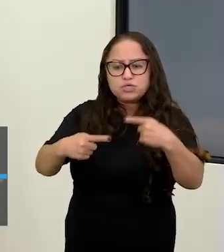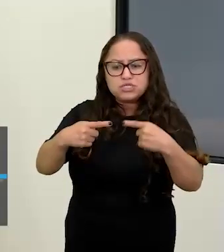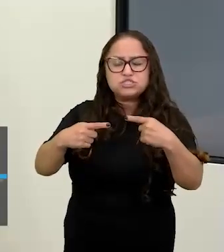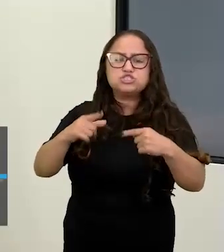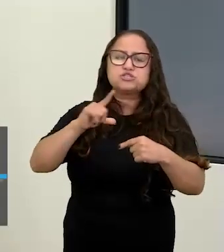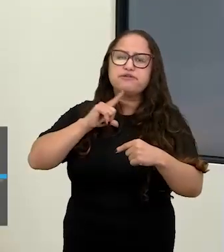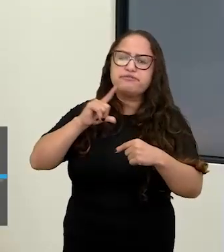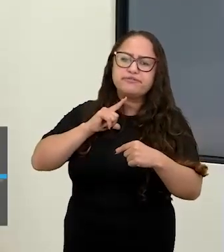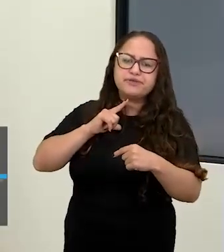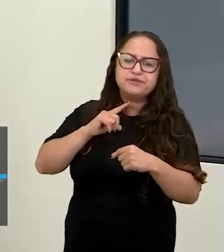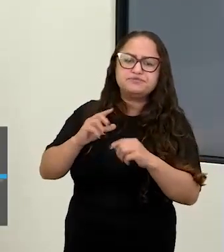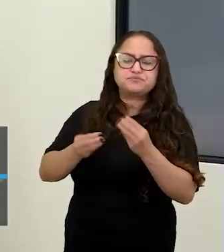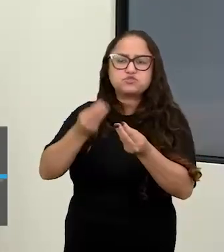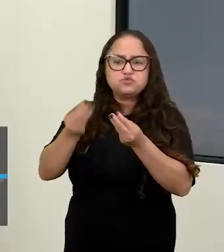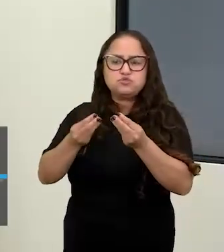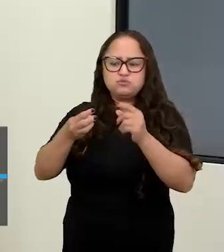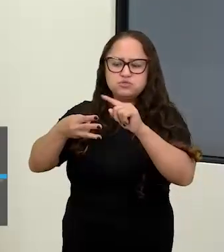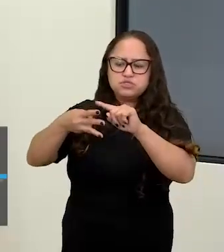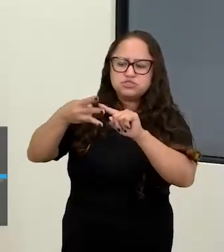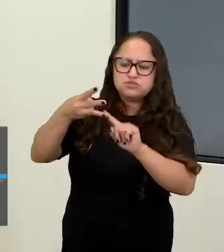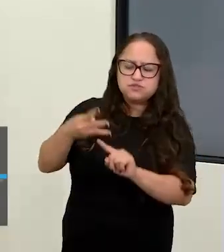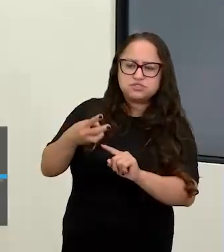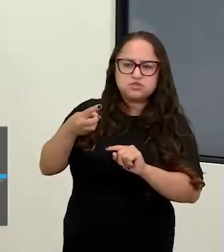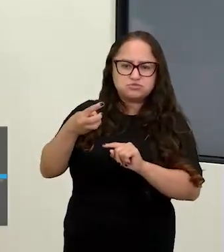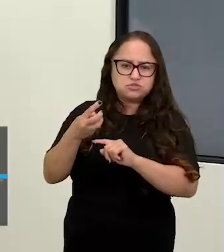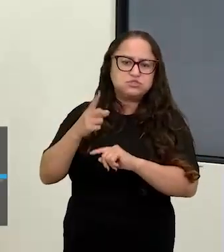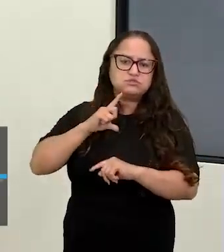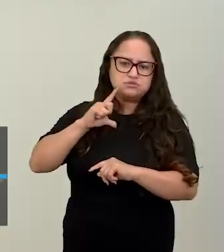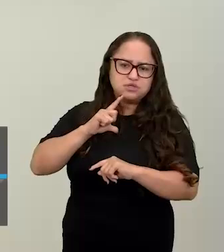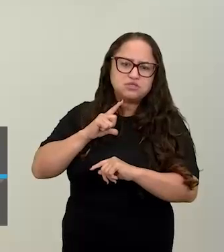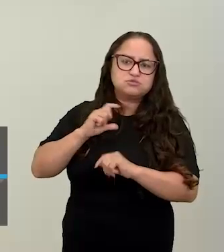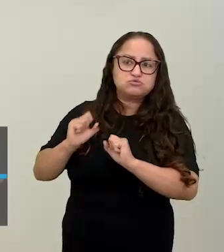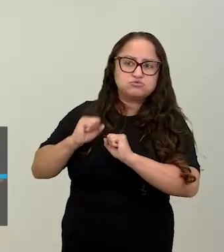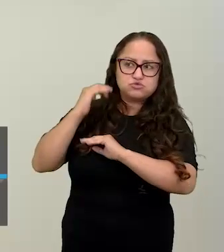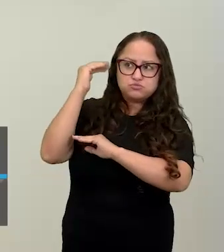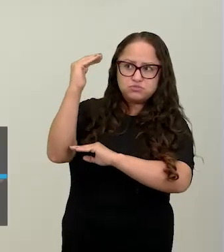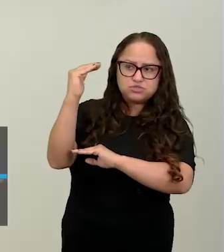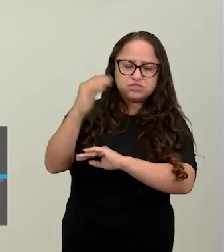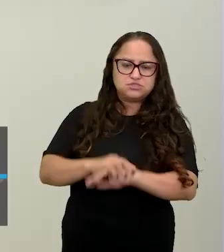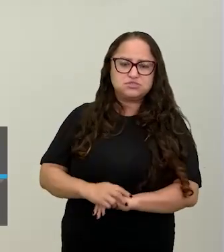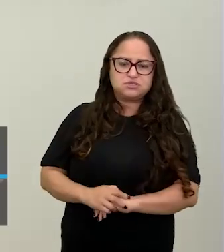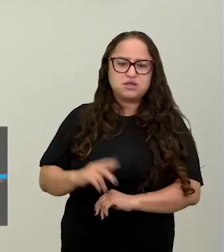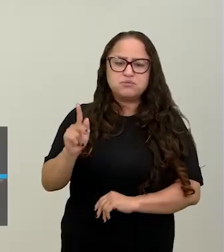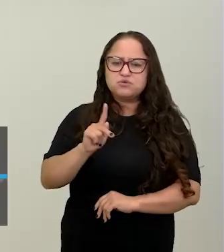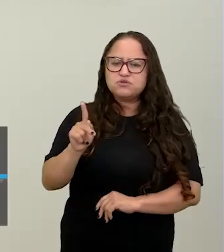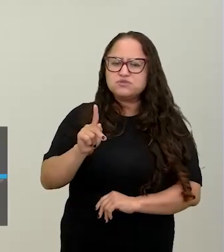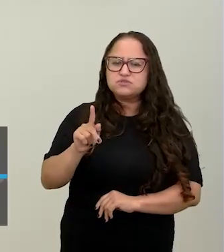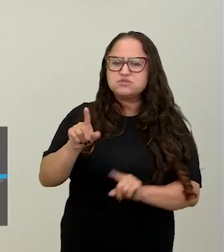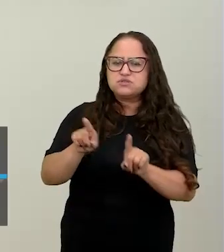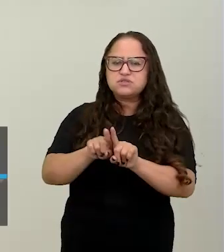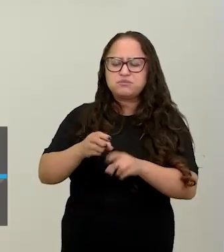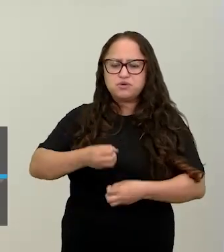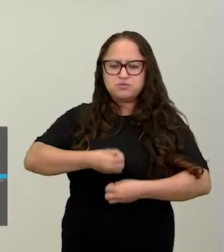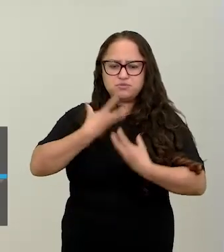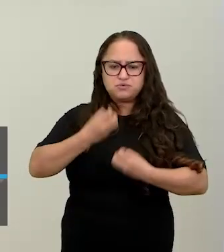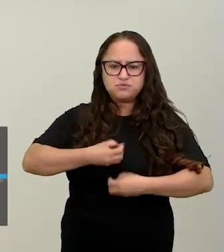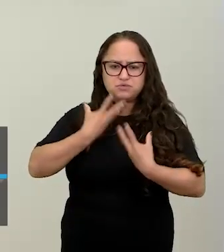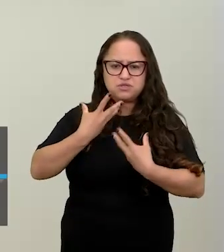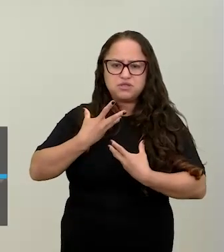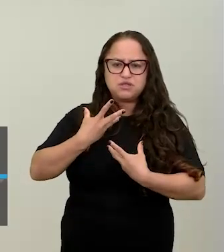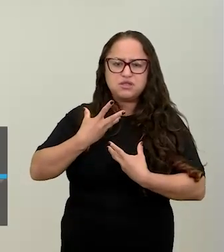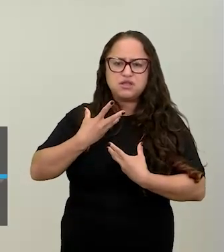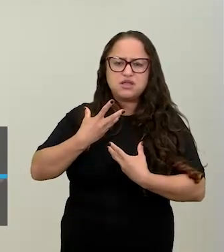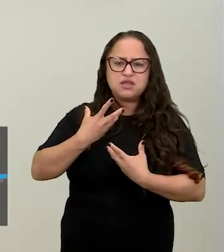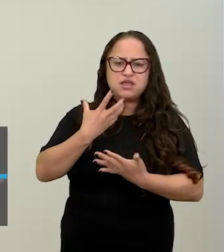partidos políticos, a divisão dos poderes e assim por diante. A professora Tânia falou, né, o poema Analfabeto Político,